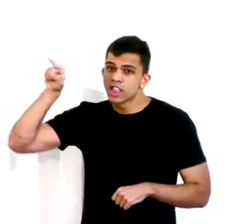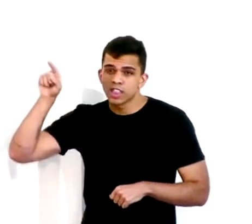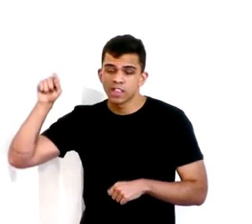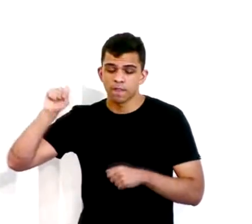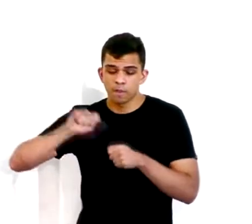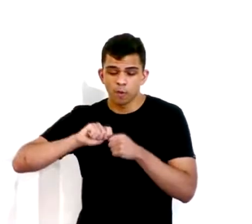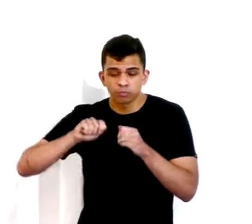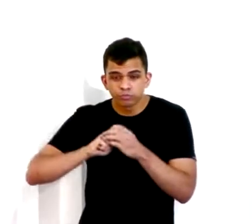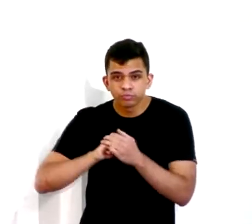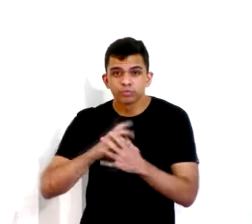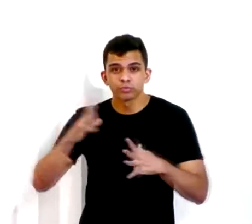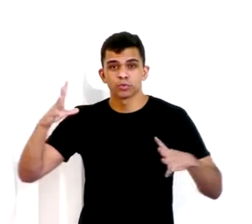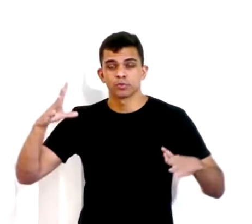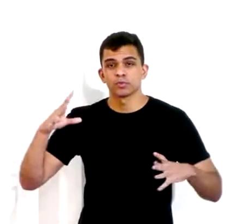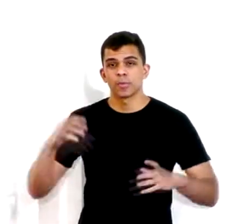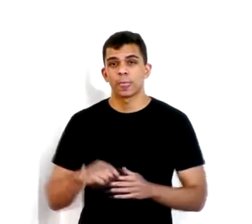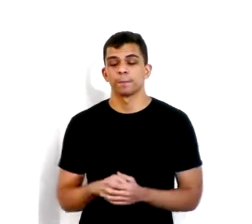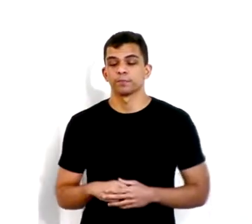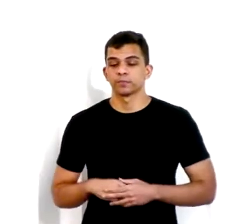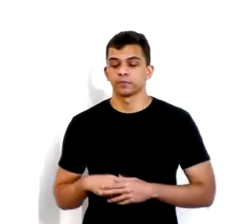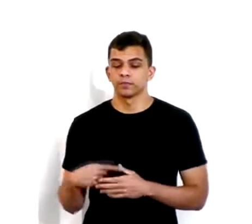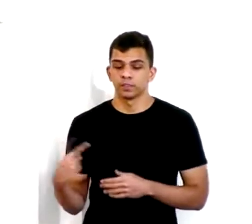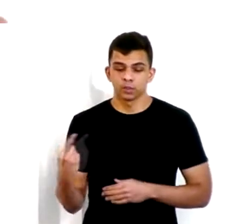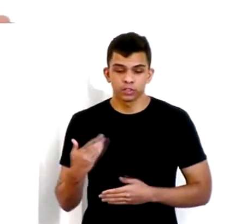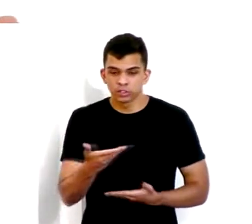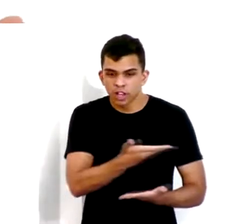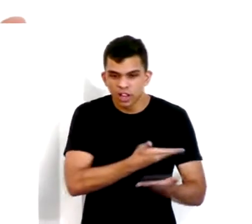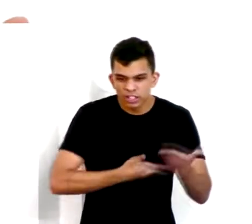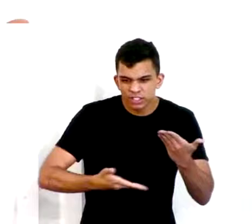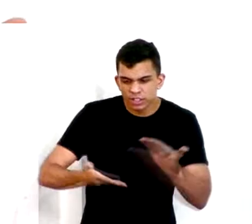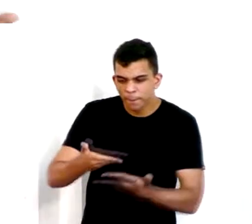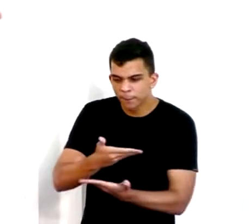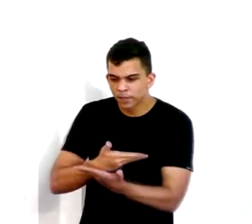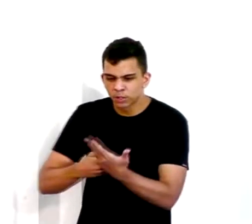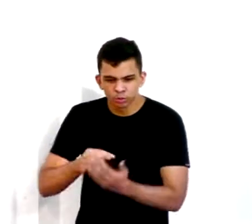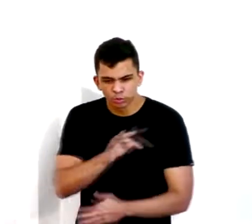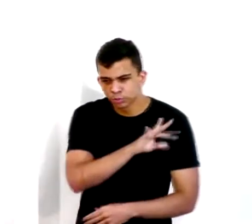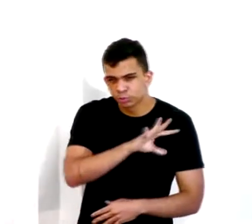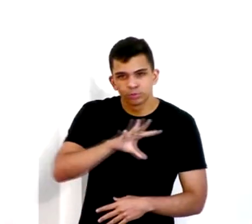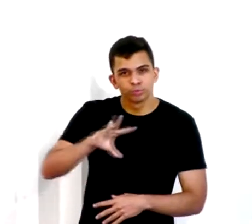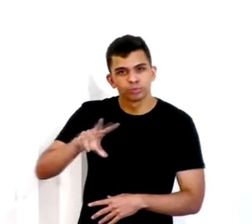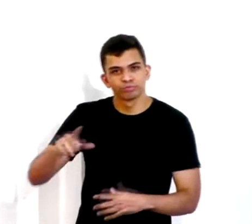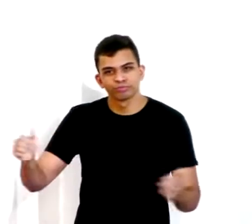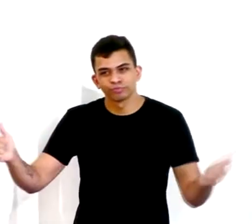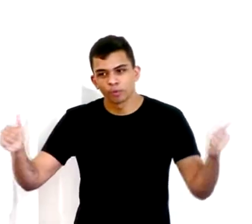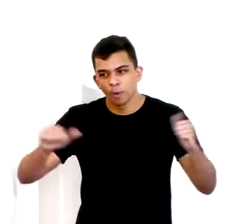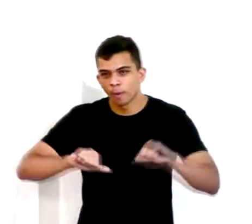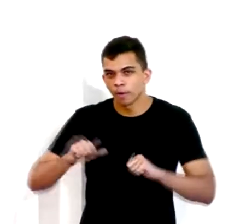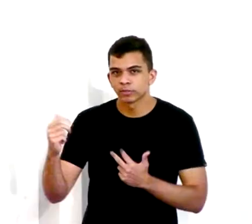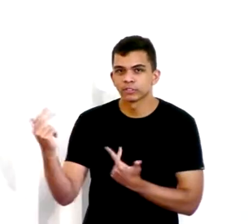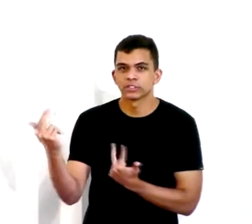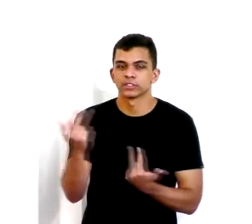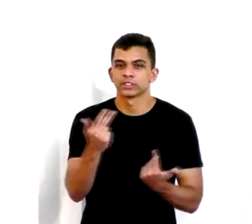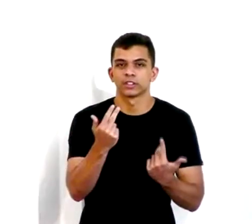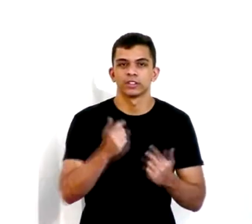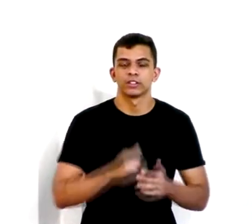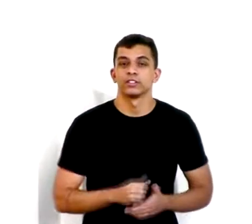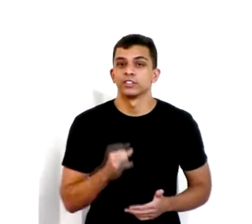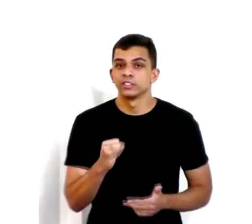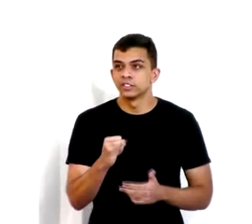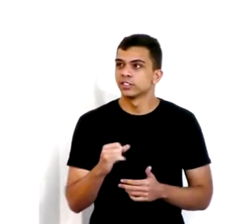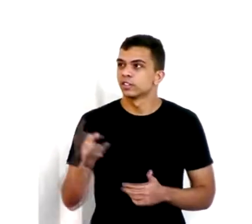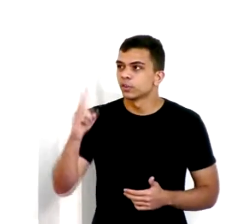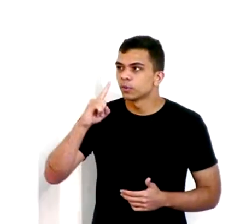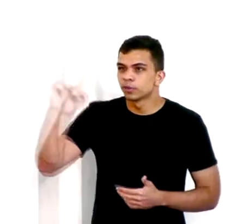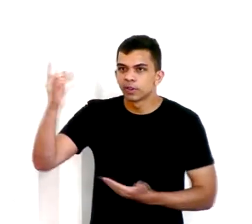se sentir nos nossos relacionamentos horizontais. Ora, se o relacionamento primordial,